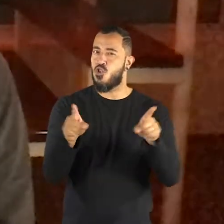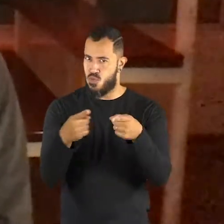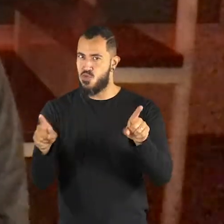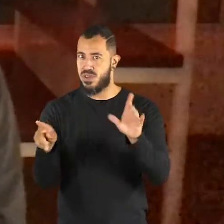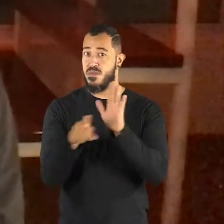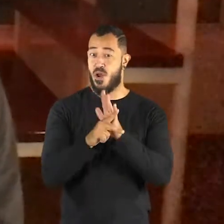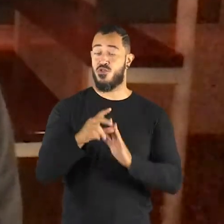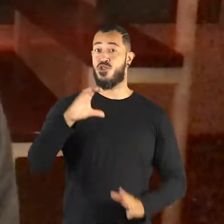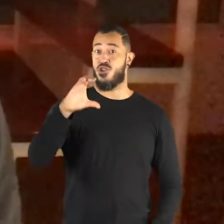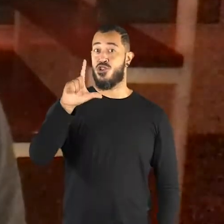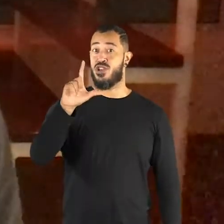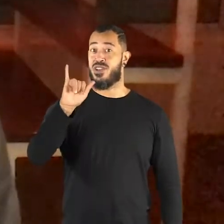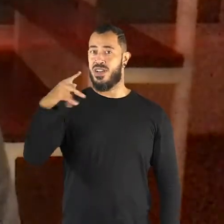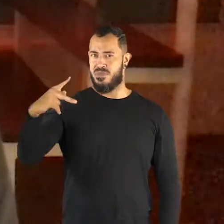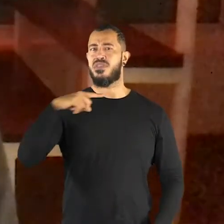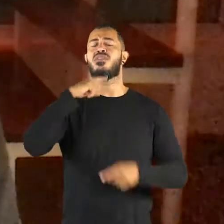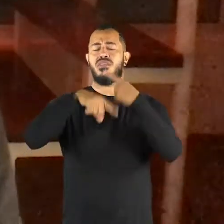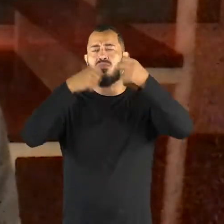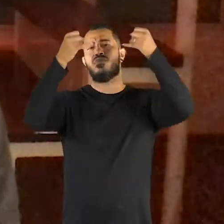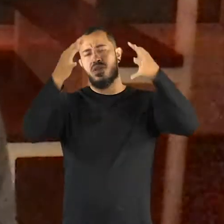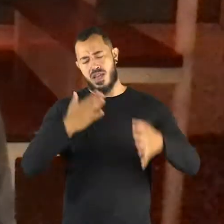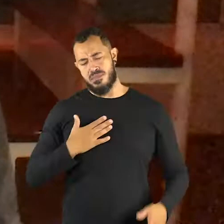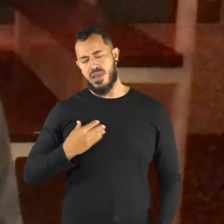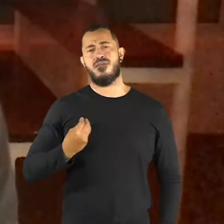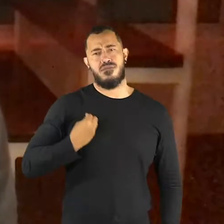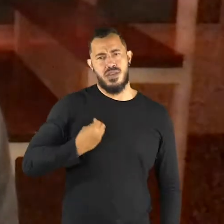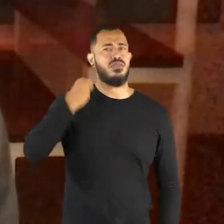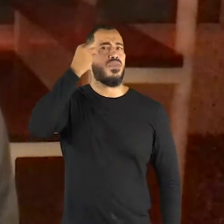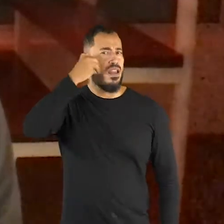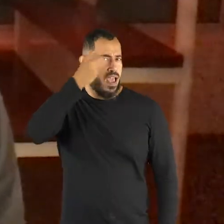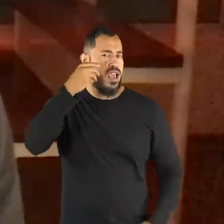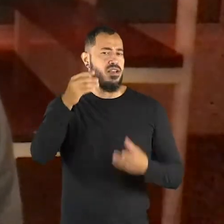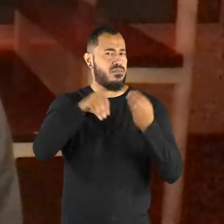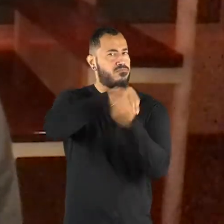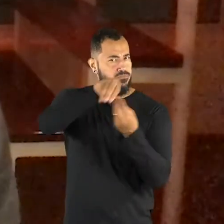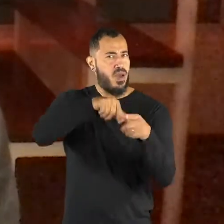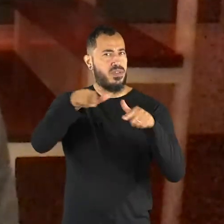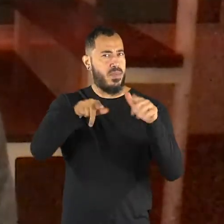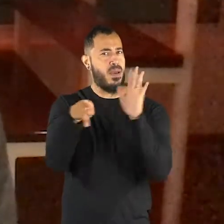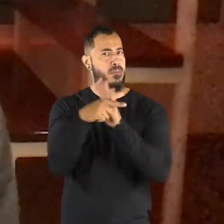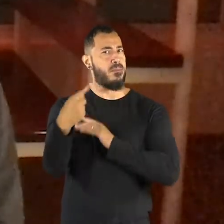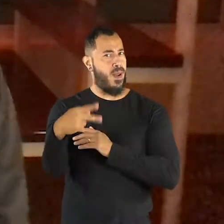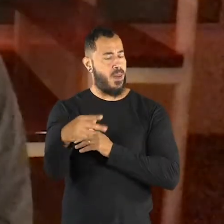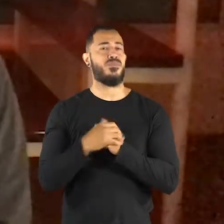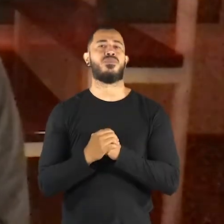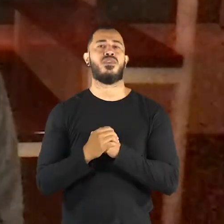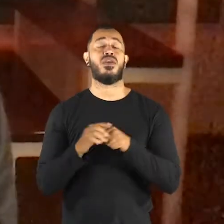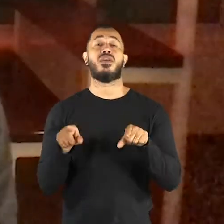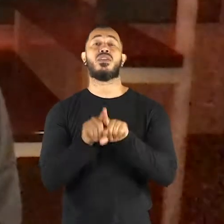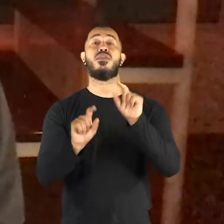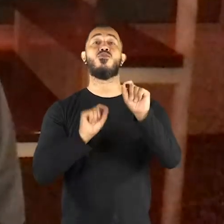sobre um pouco da minha história também com videoclipes, minha história pessoal, claro. Falamos também sobre